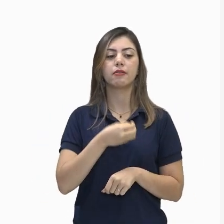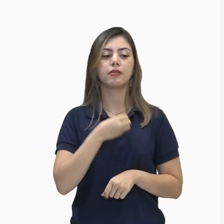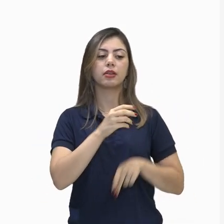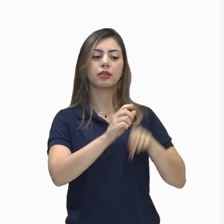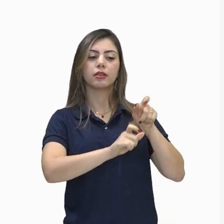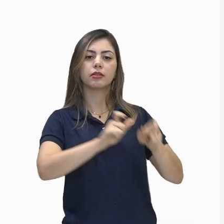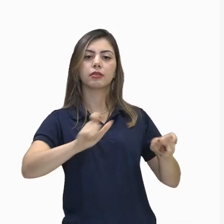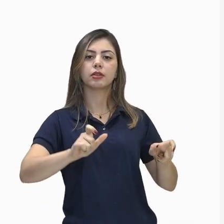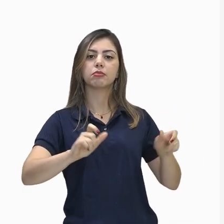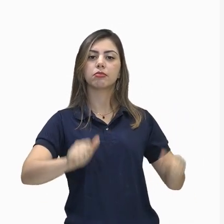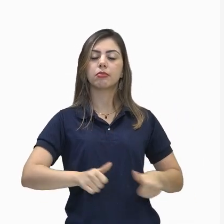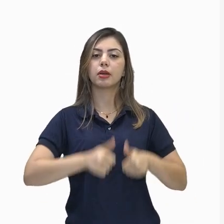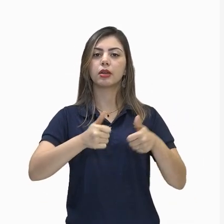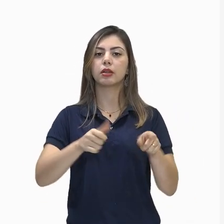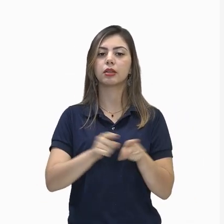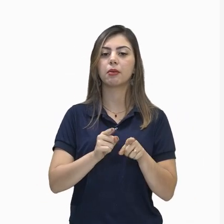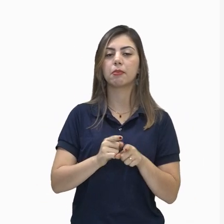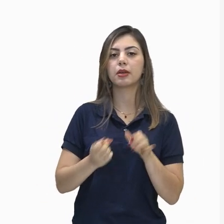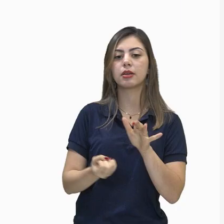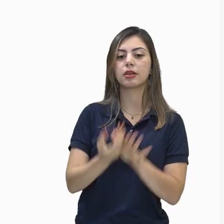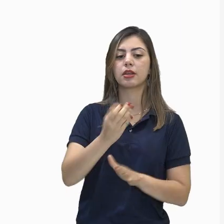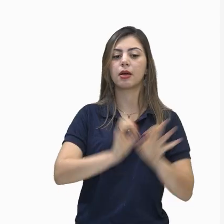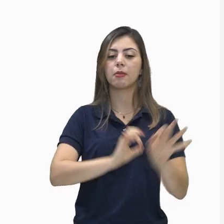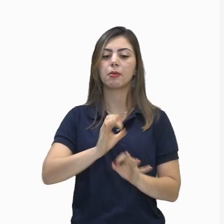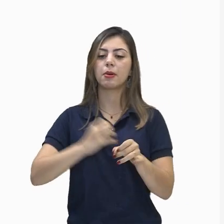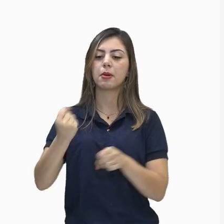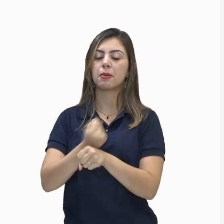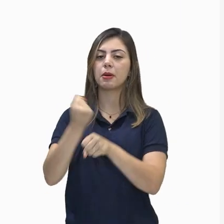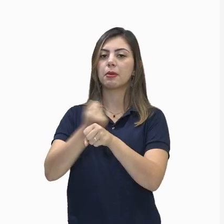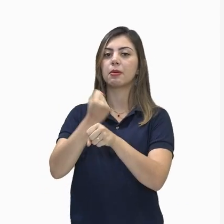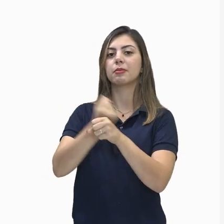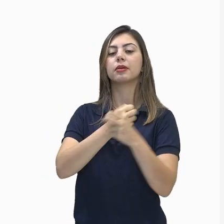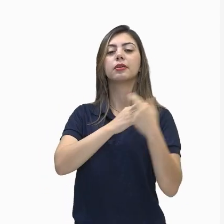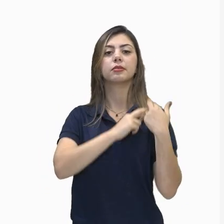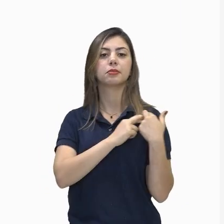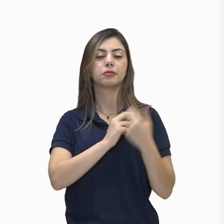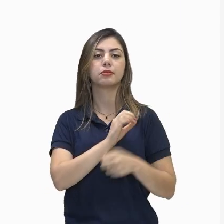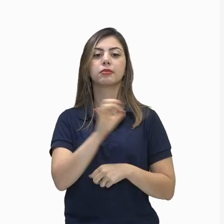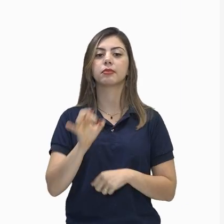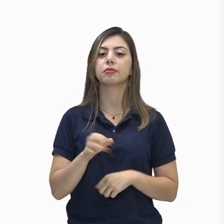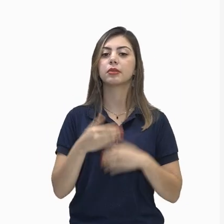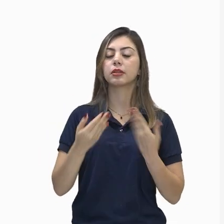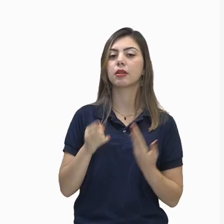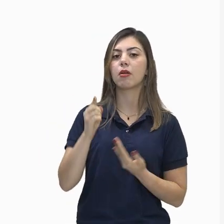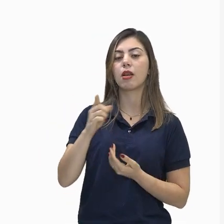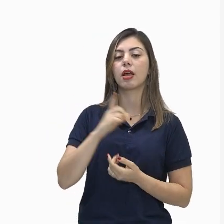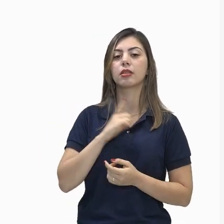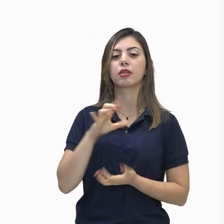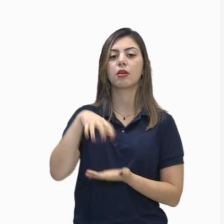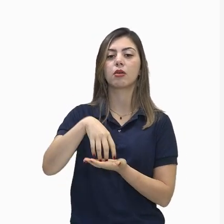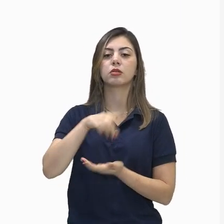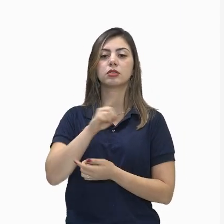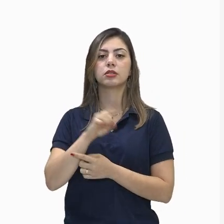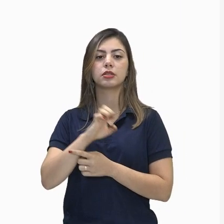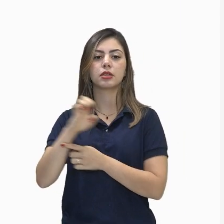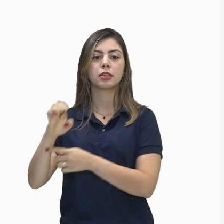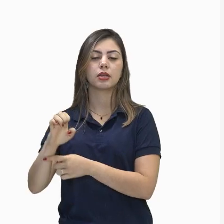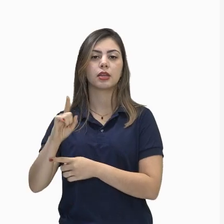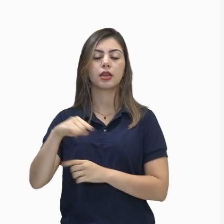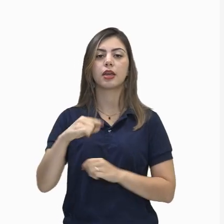também planejar obras e atividades com responsabilidade. O ZEE ele vai atuar como uma